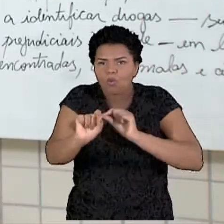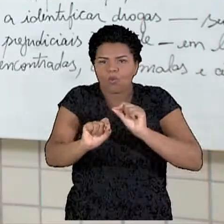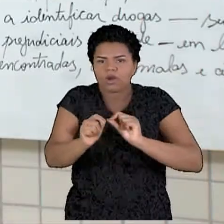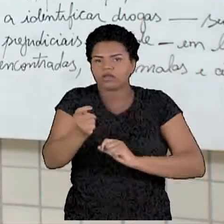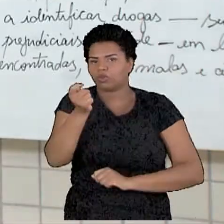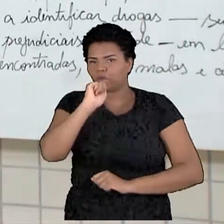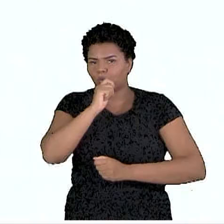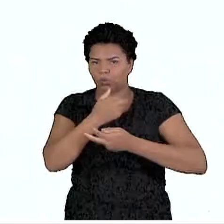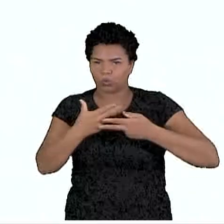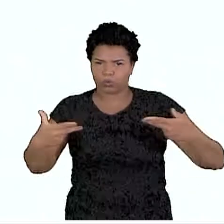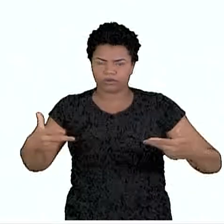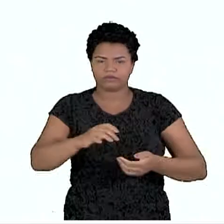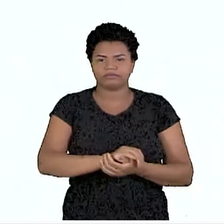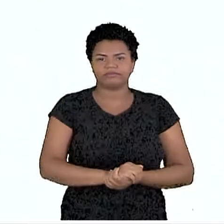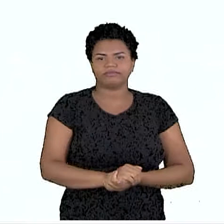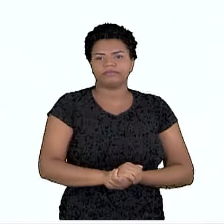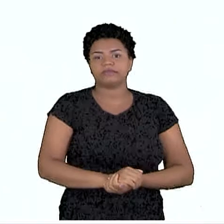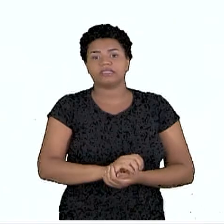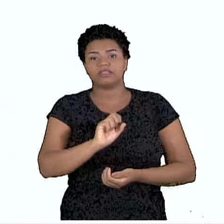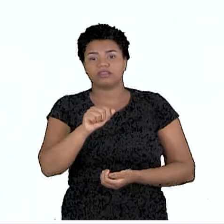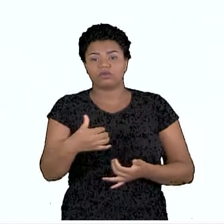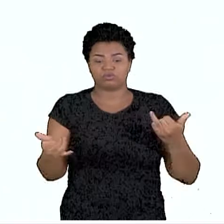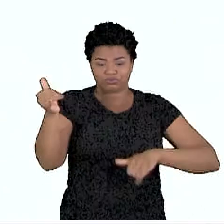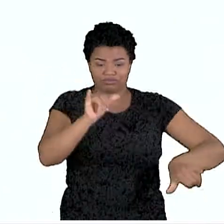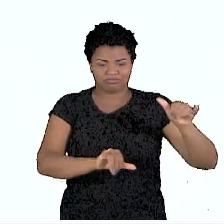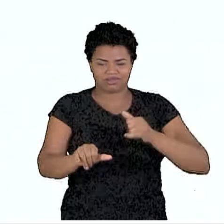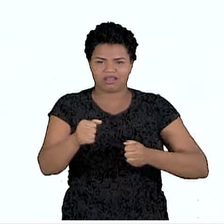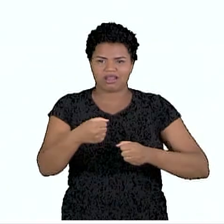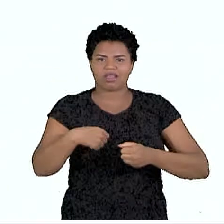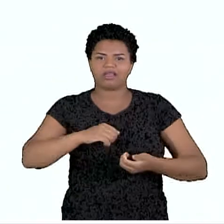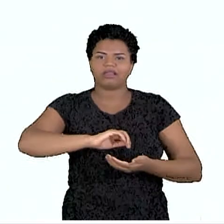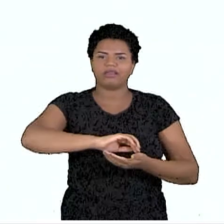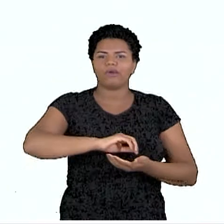Drogas, substâncias que prejudicam a saúde